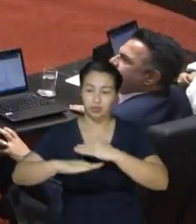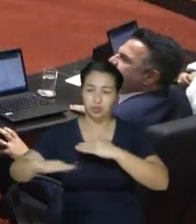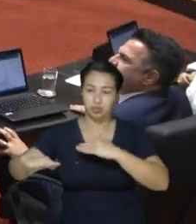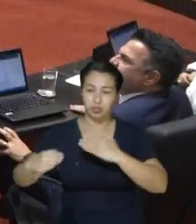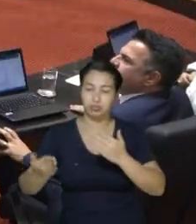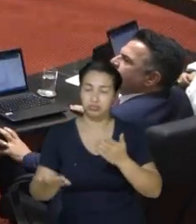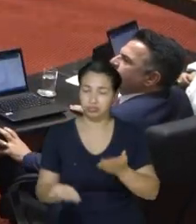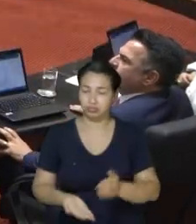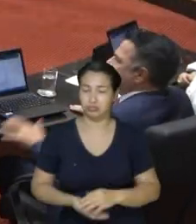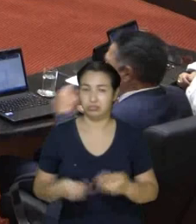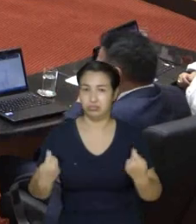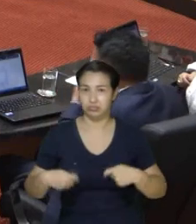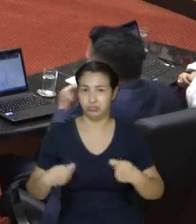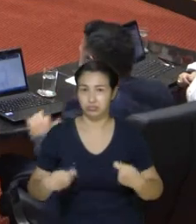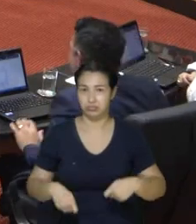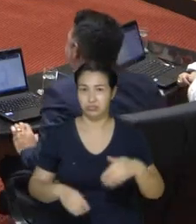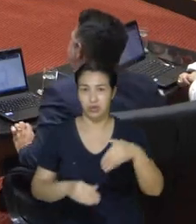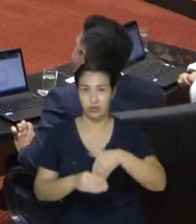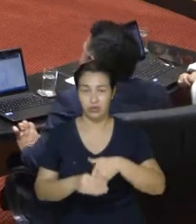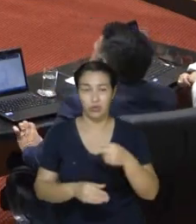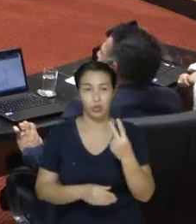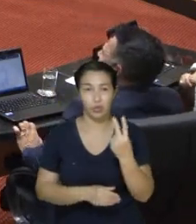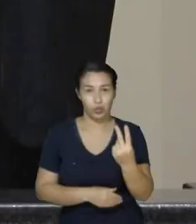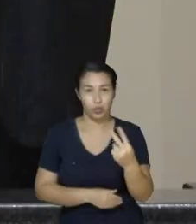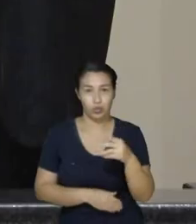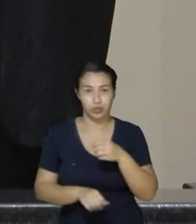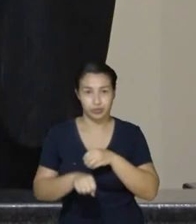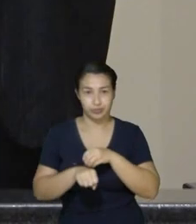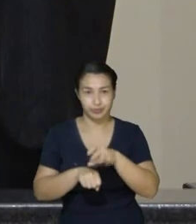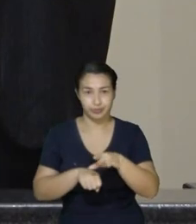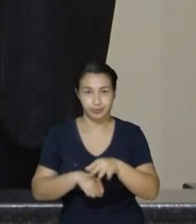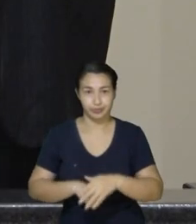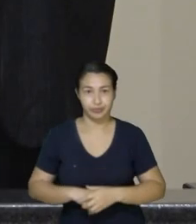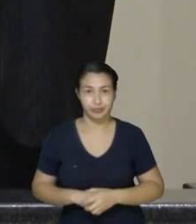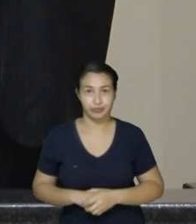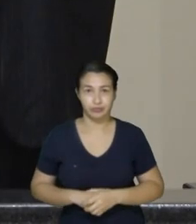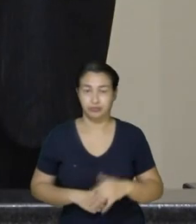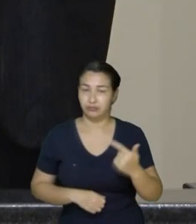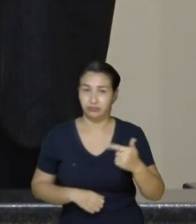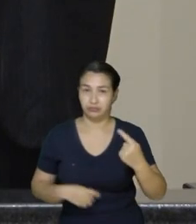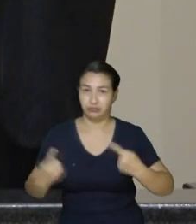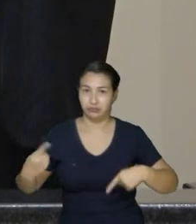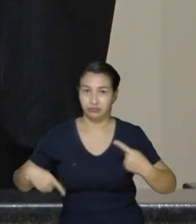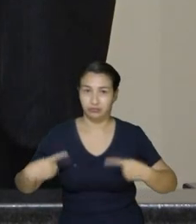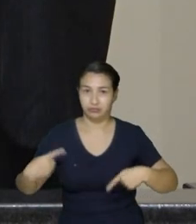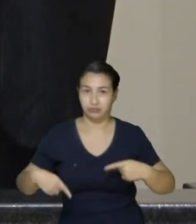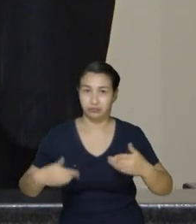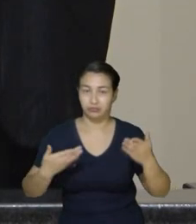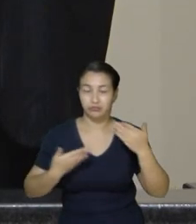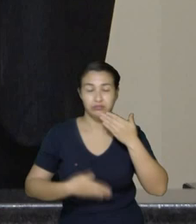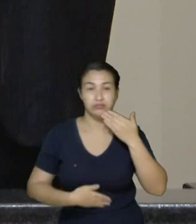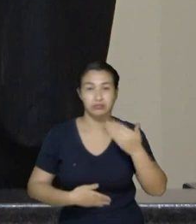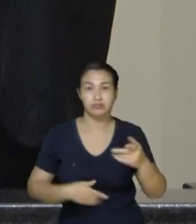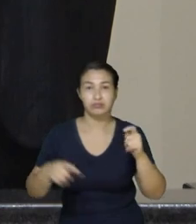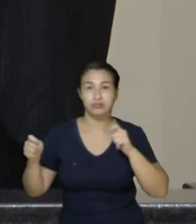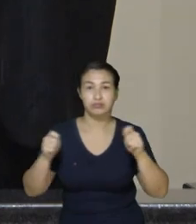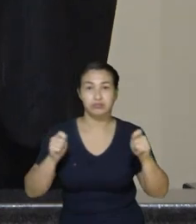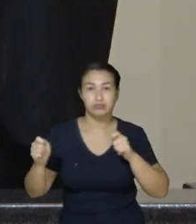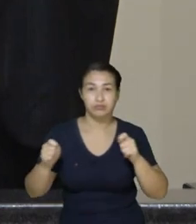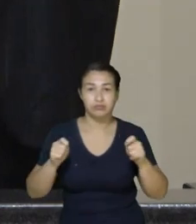Deputado... Voto 2. Obrigado, deputado Milton Alves. Não havendo mais quem queira discutir, solicito a assessoria que